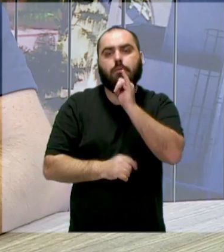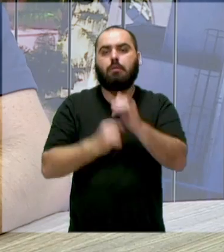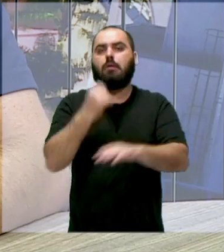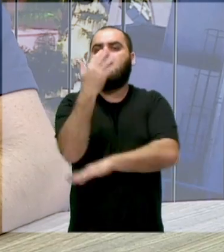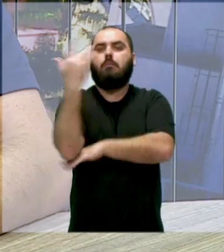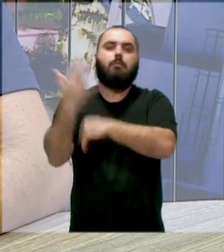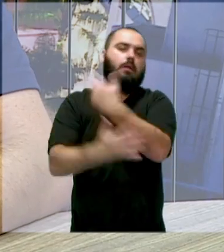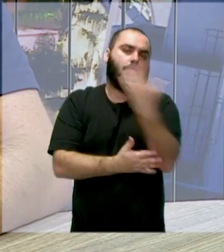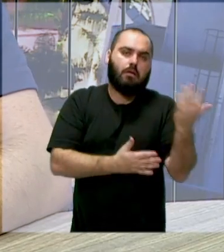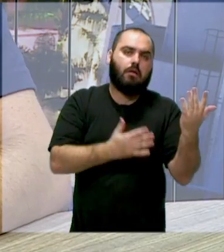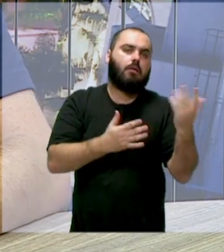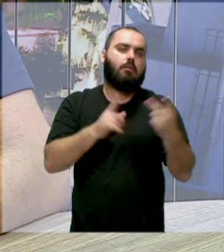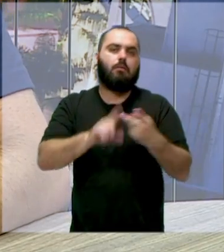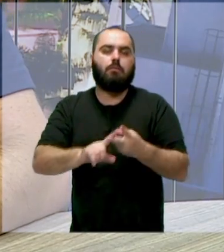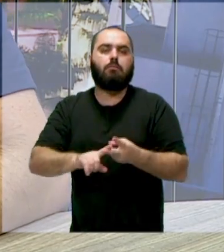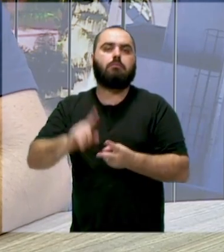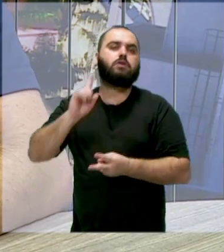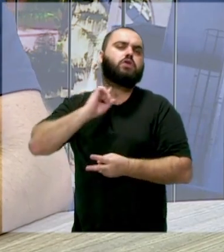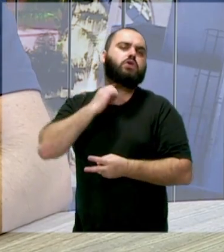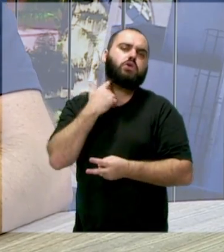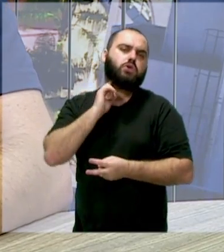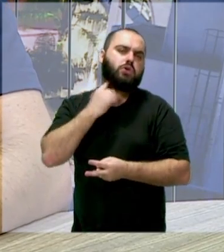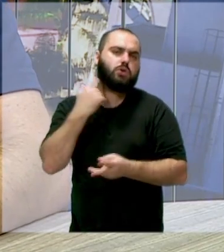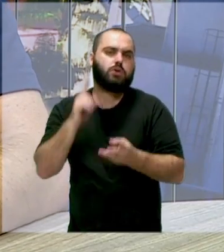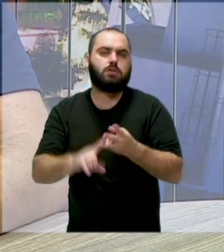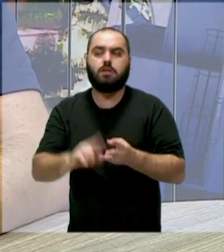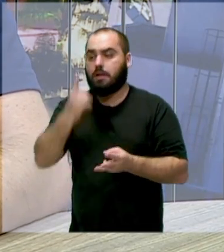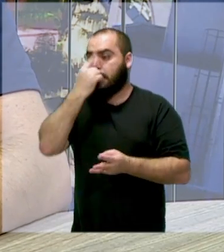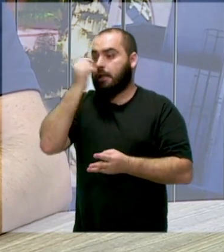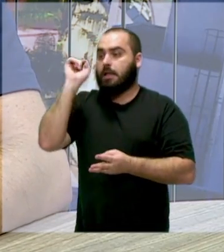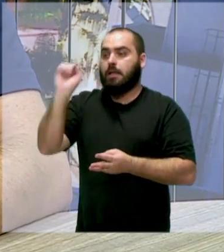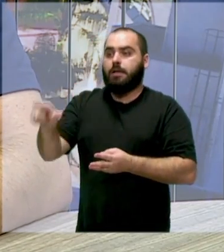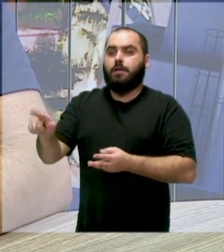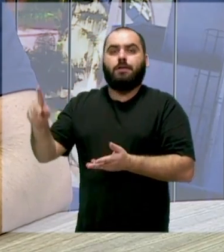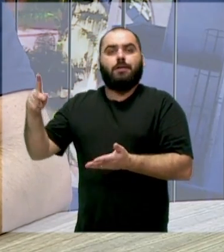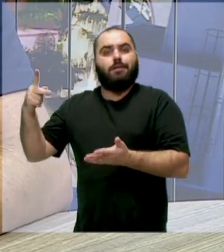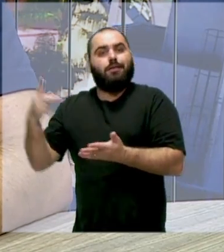ambiental, como a gente diz, né, poluição ambiental, lixo jogado de maneira